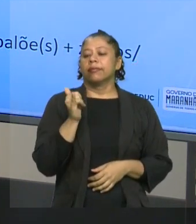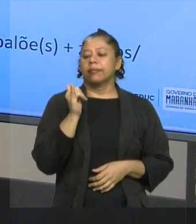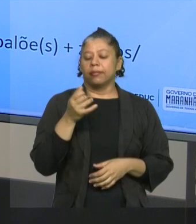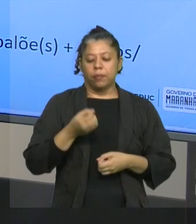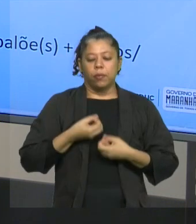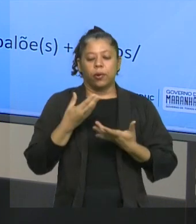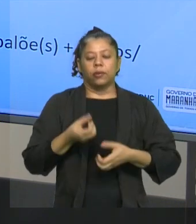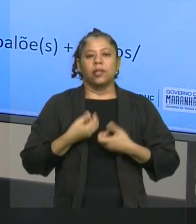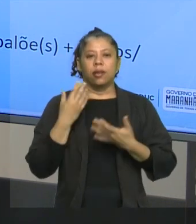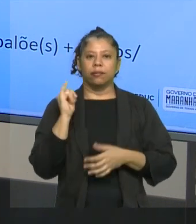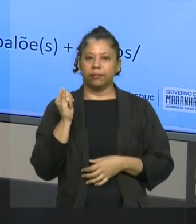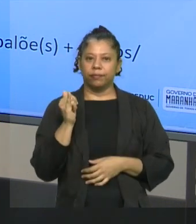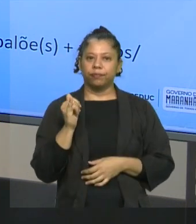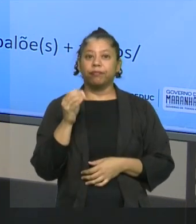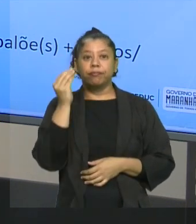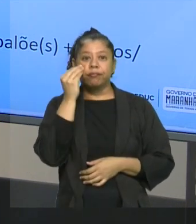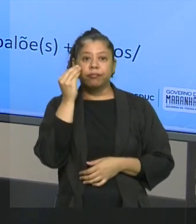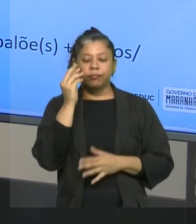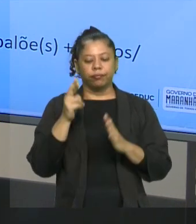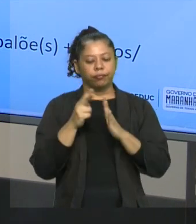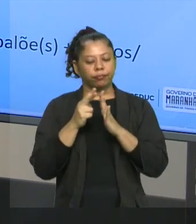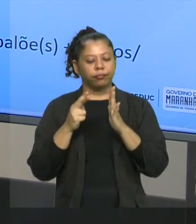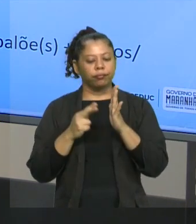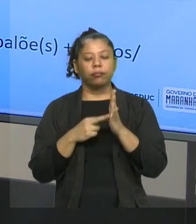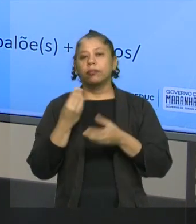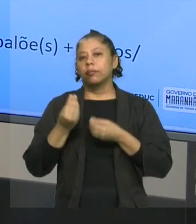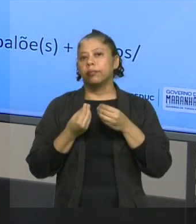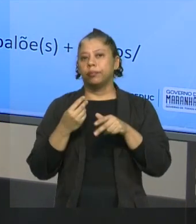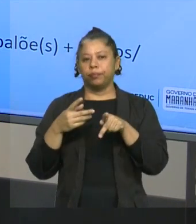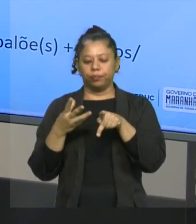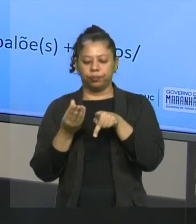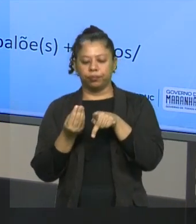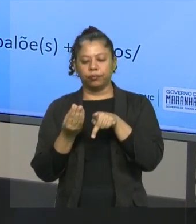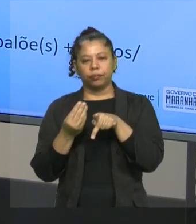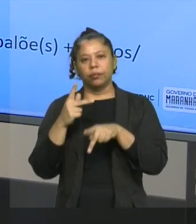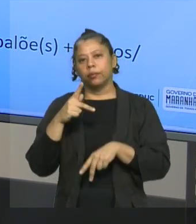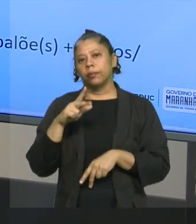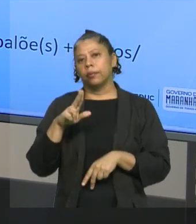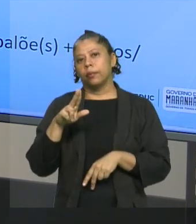então para algumas regras para formar o plural do substantivo.